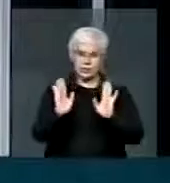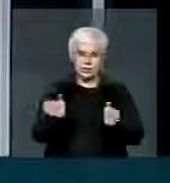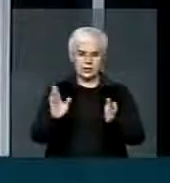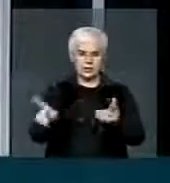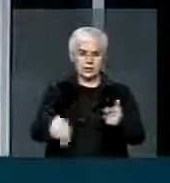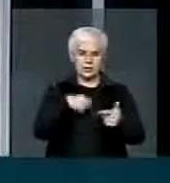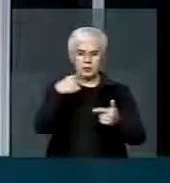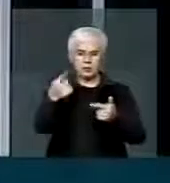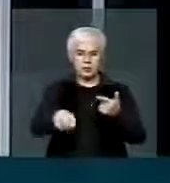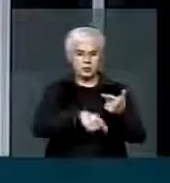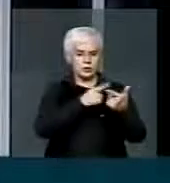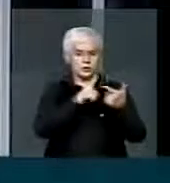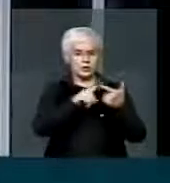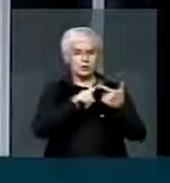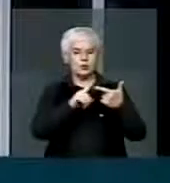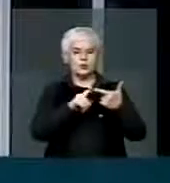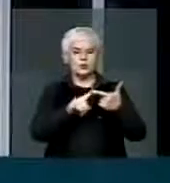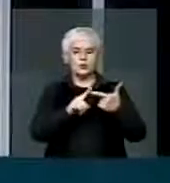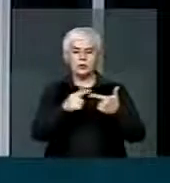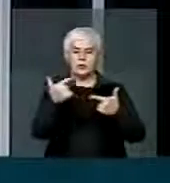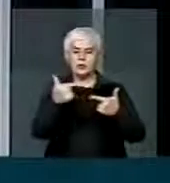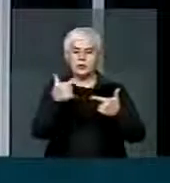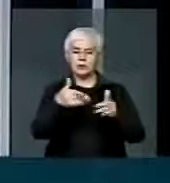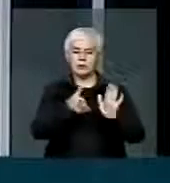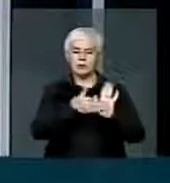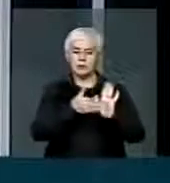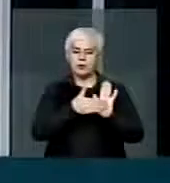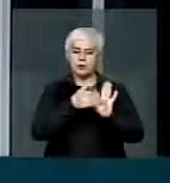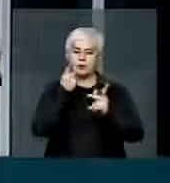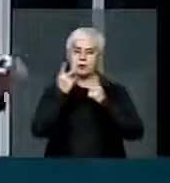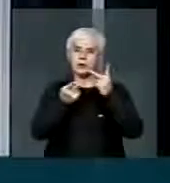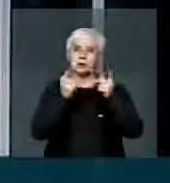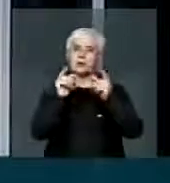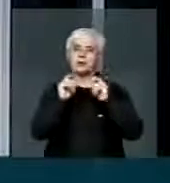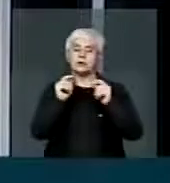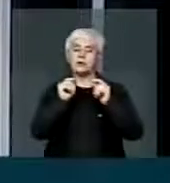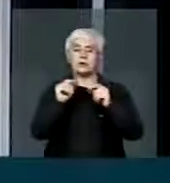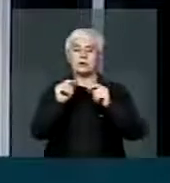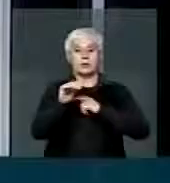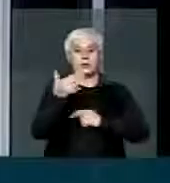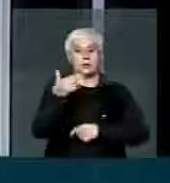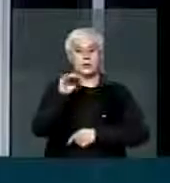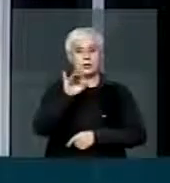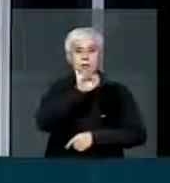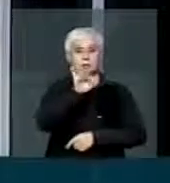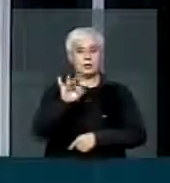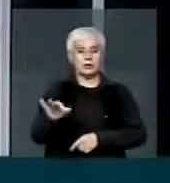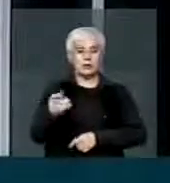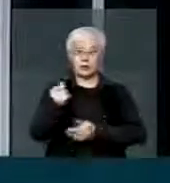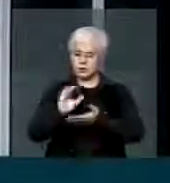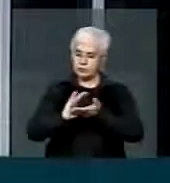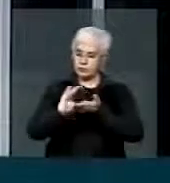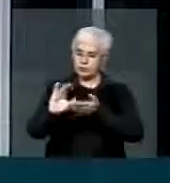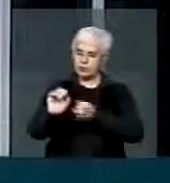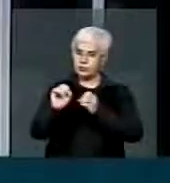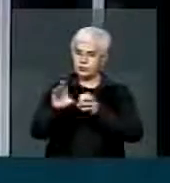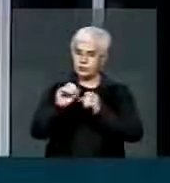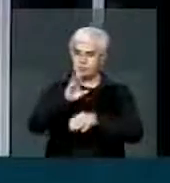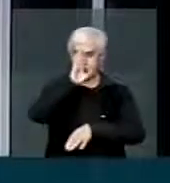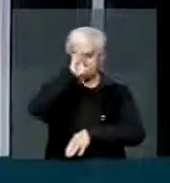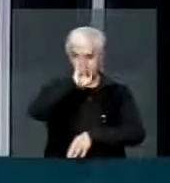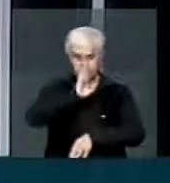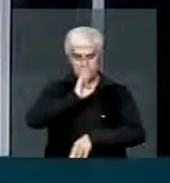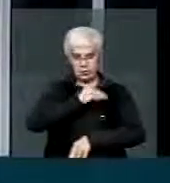uma segunda proposta, dizendo que seriam 10% para a educação